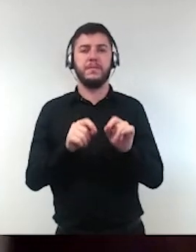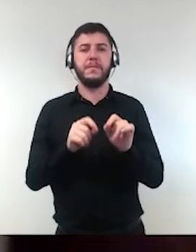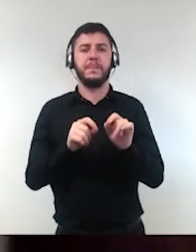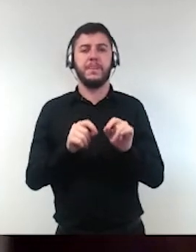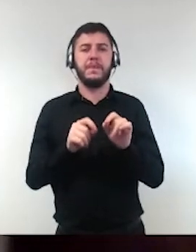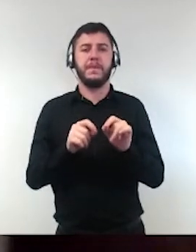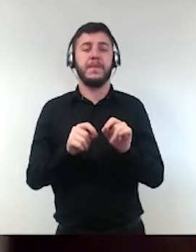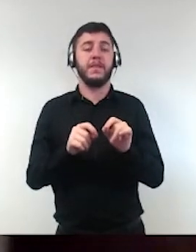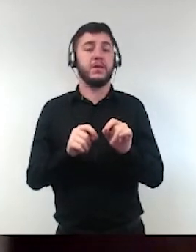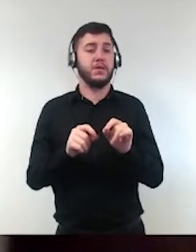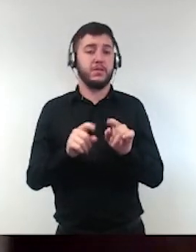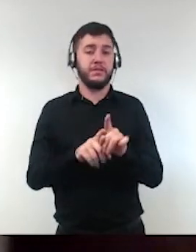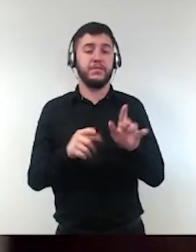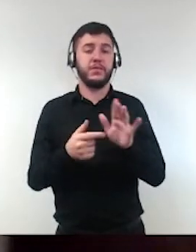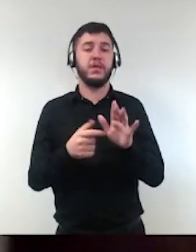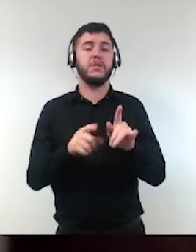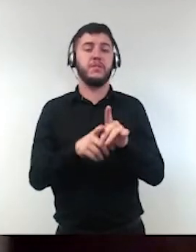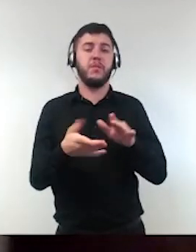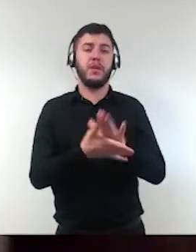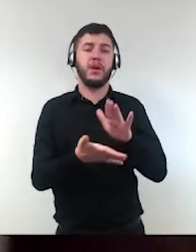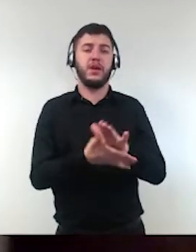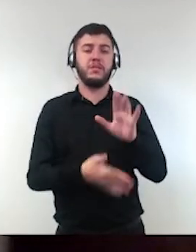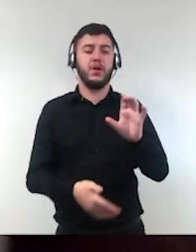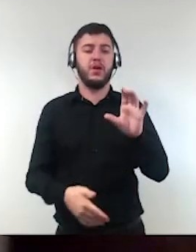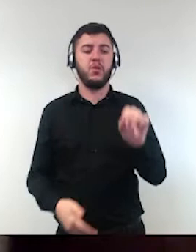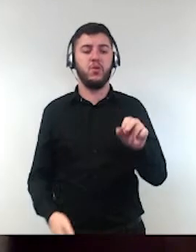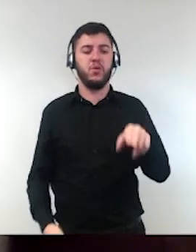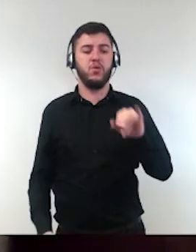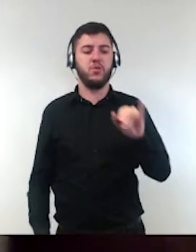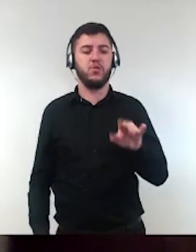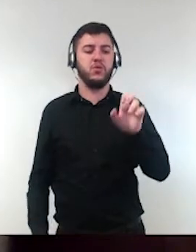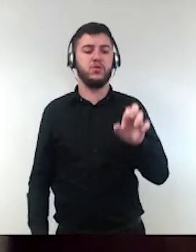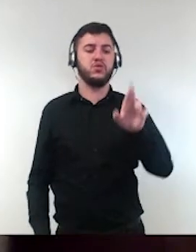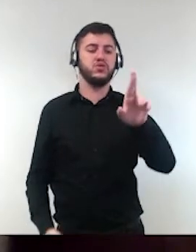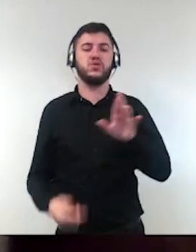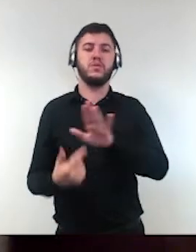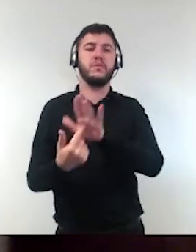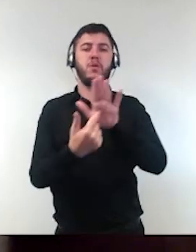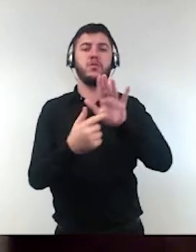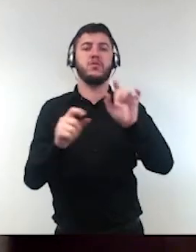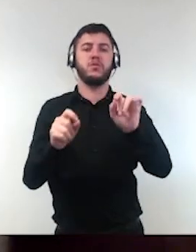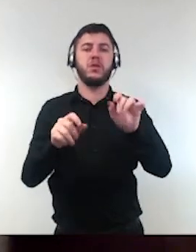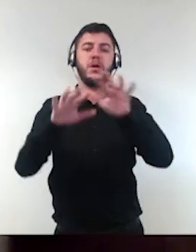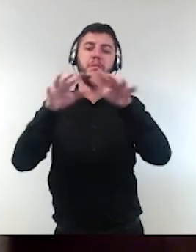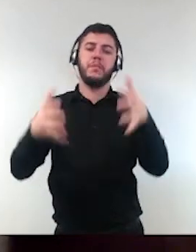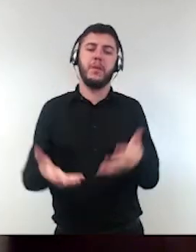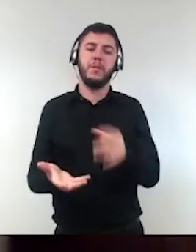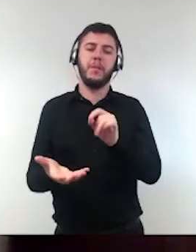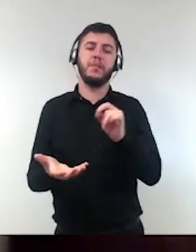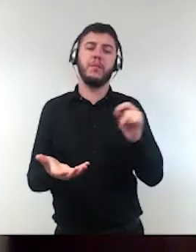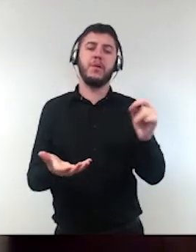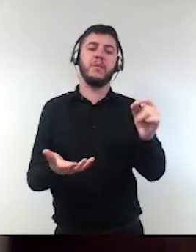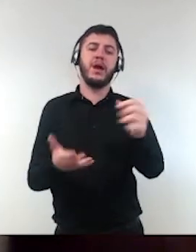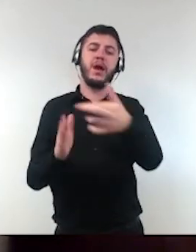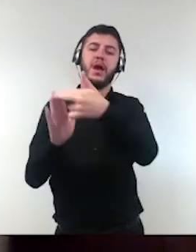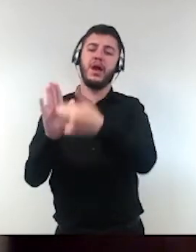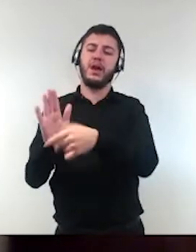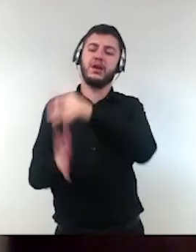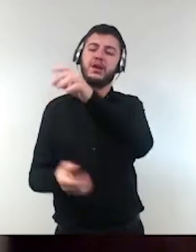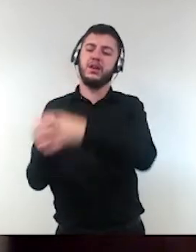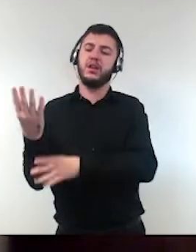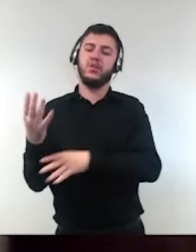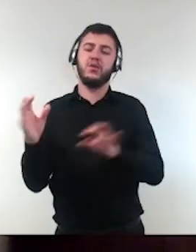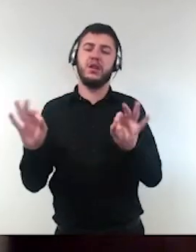demonstrou que os países não conseguiram efetivar regras importantes para que a população